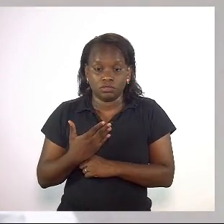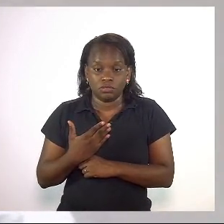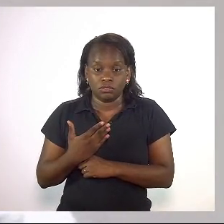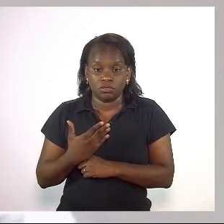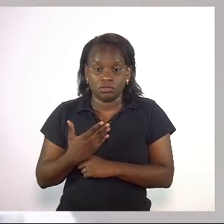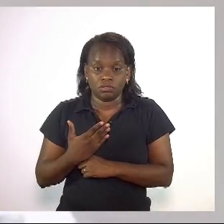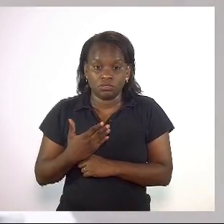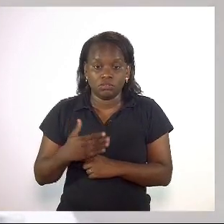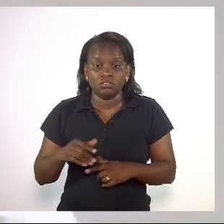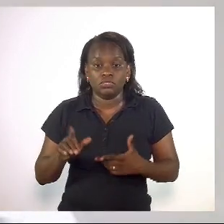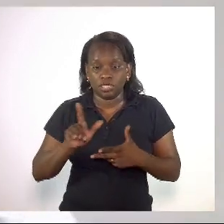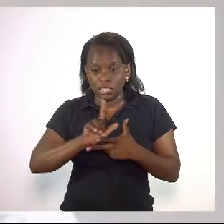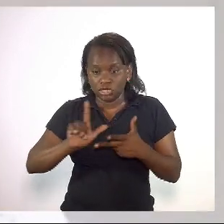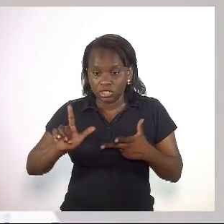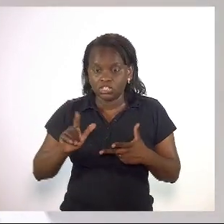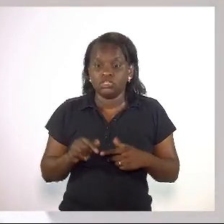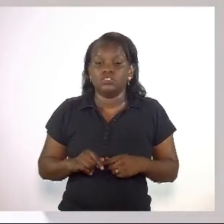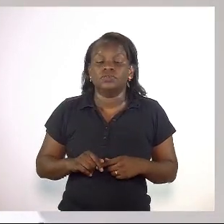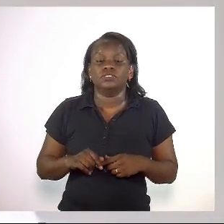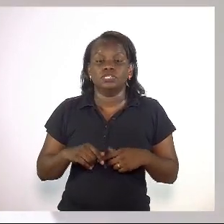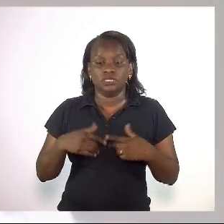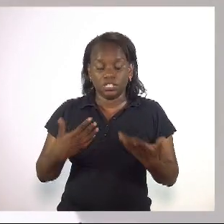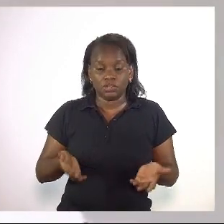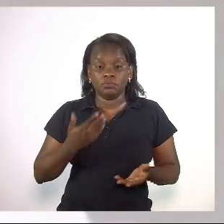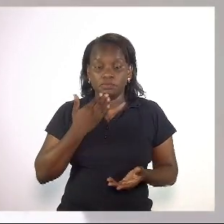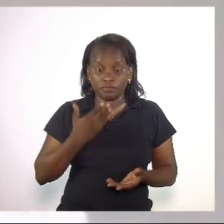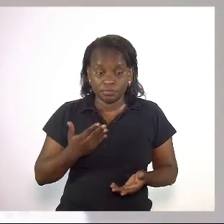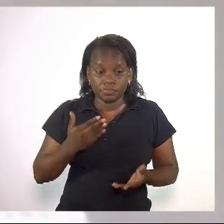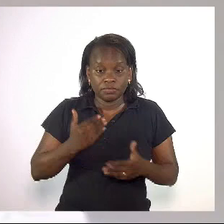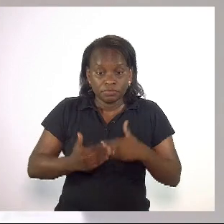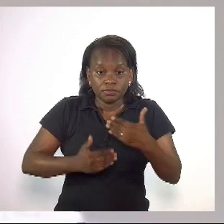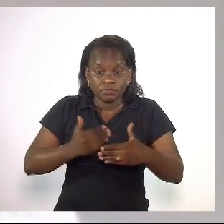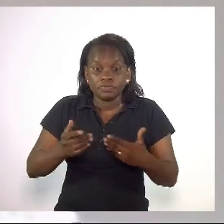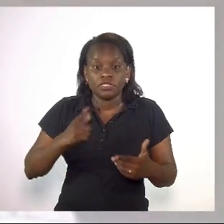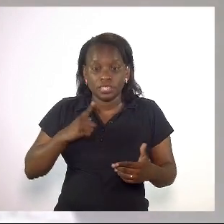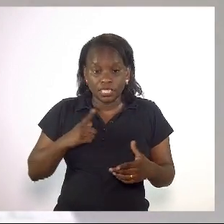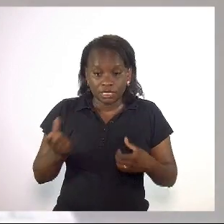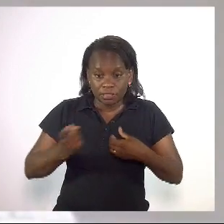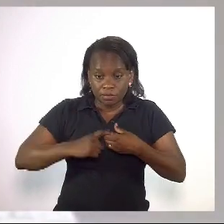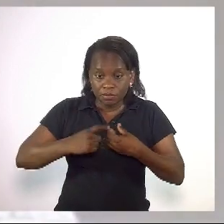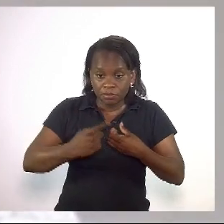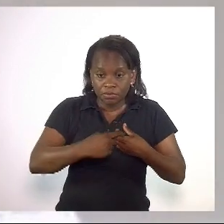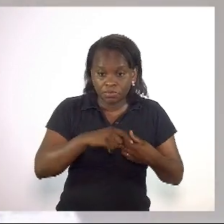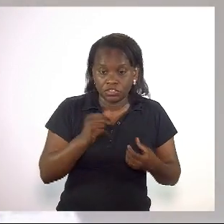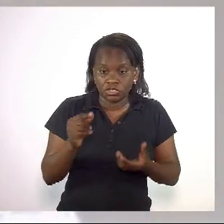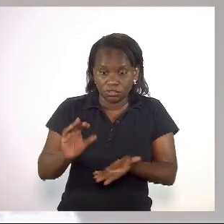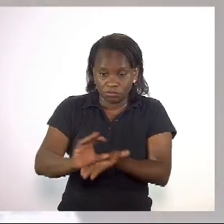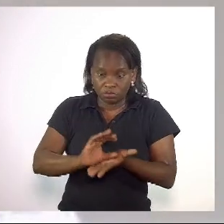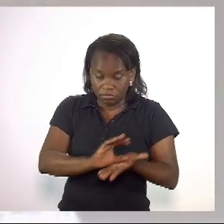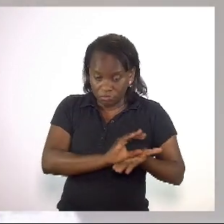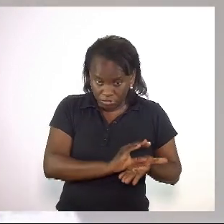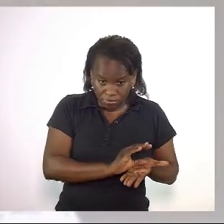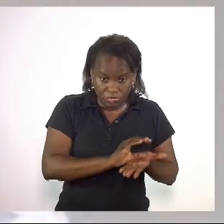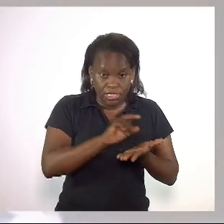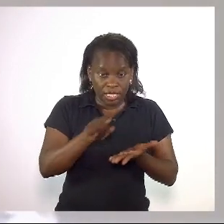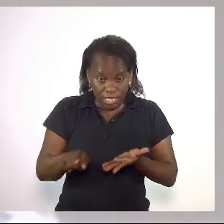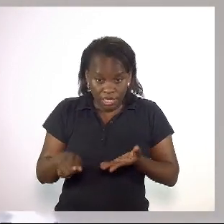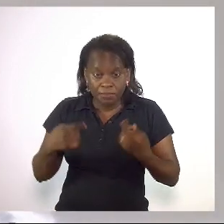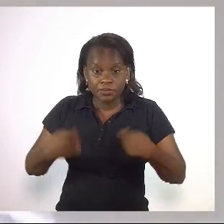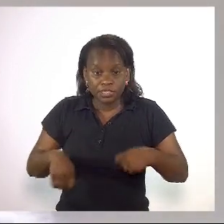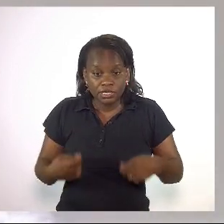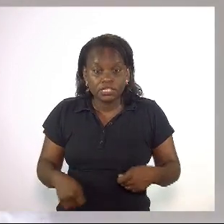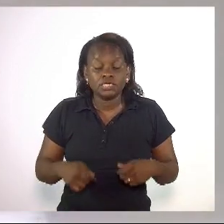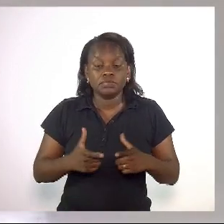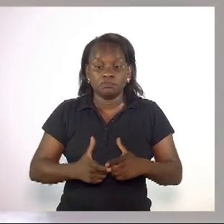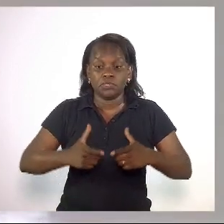ao nosso legislativo, que, na medida que nós tenhamos algumas vinculações de receita, que essas vinculações elas tenham algum grau